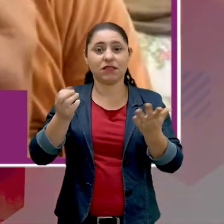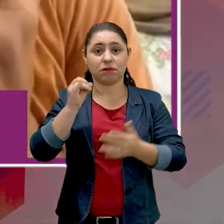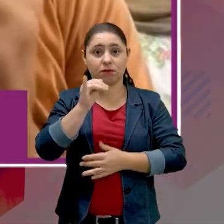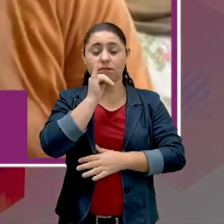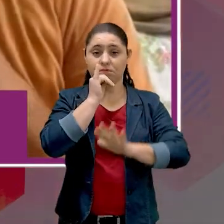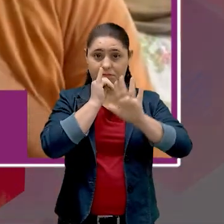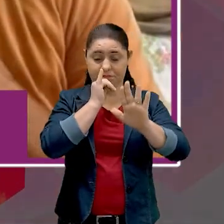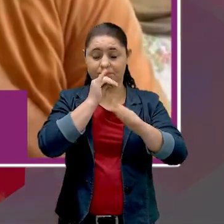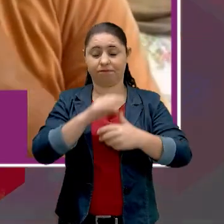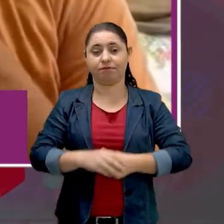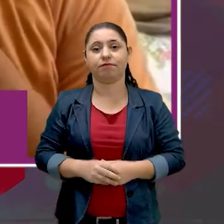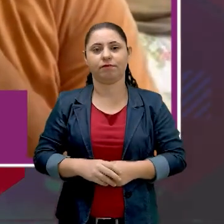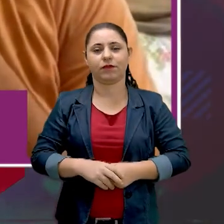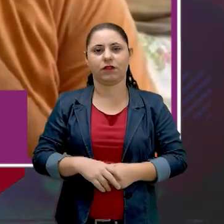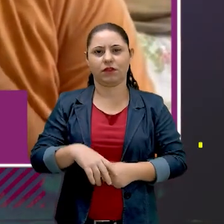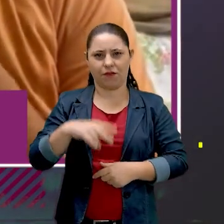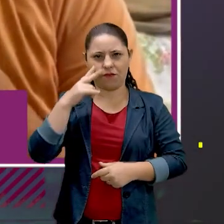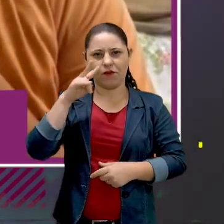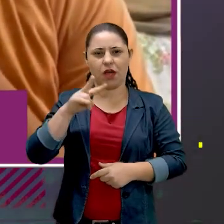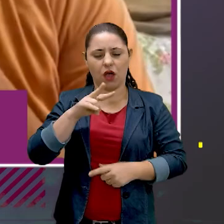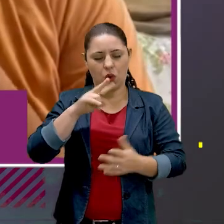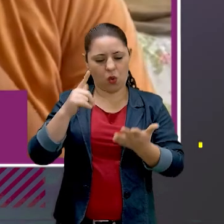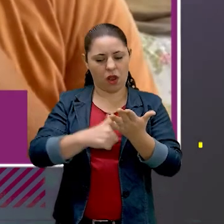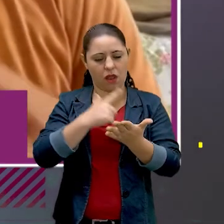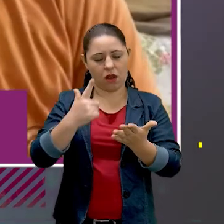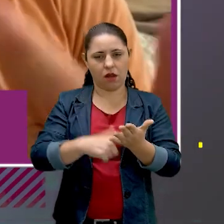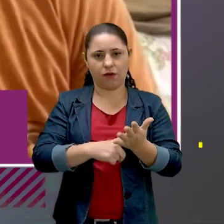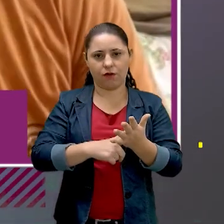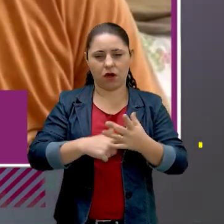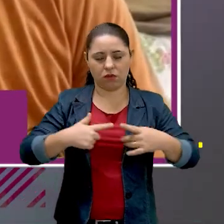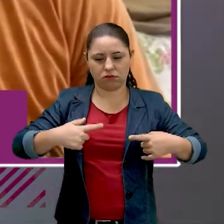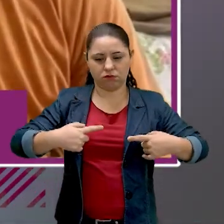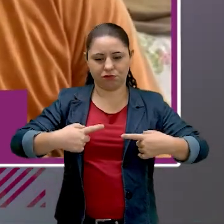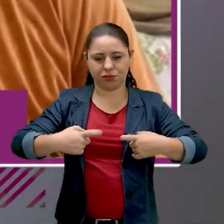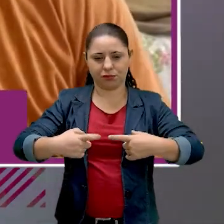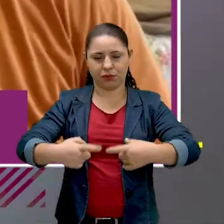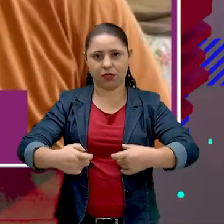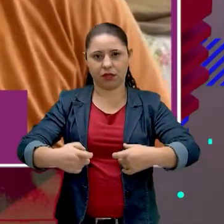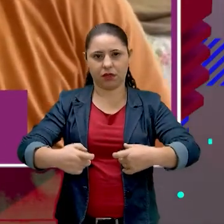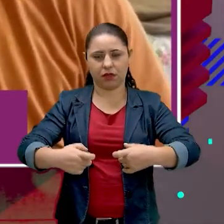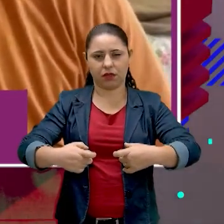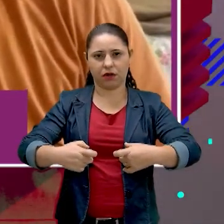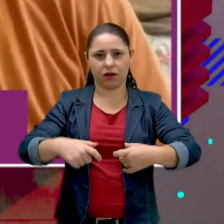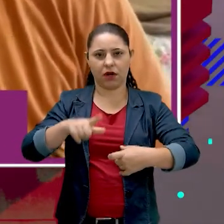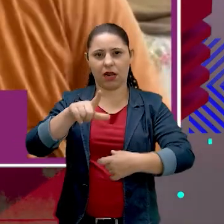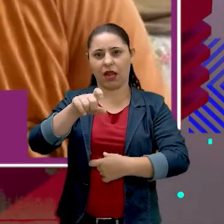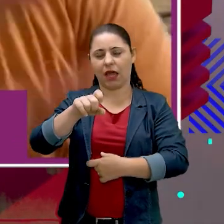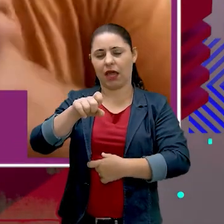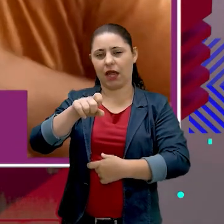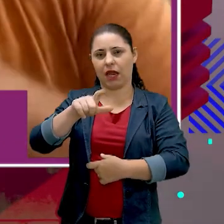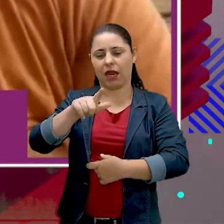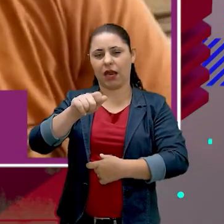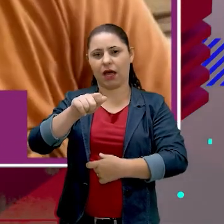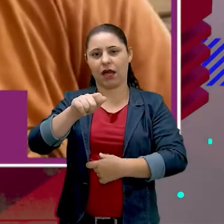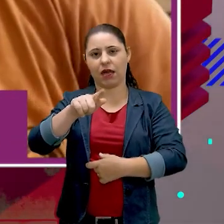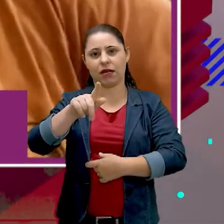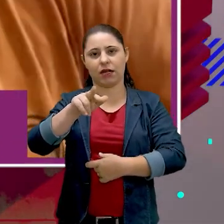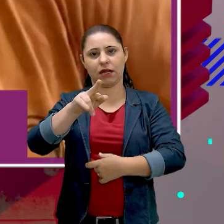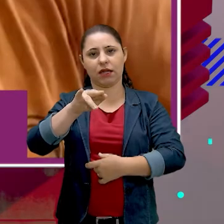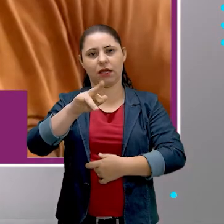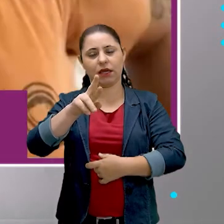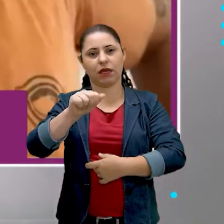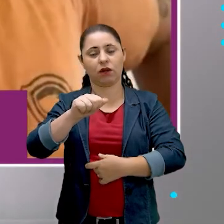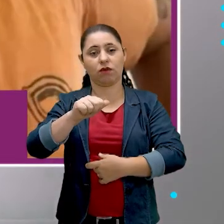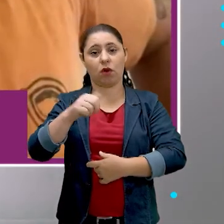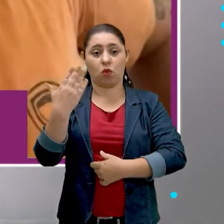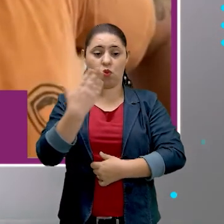Você vai ver. Se você vê o livro que fala sobre a guerra, é o Orelha da Guerra, não vou me lembrar o